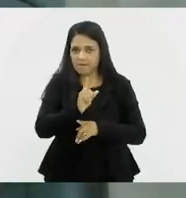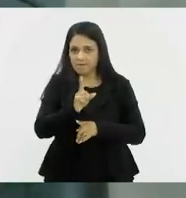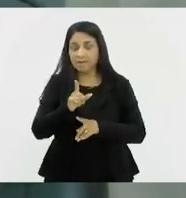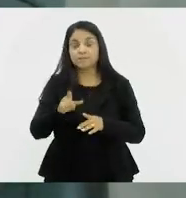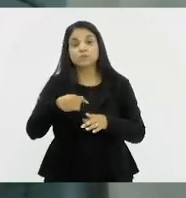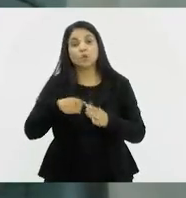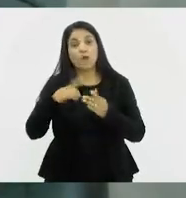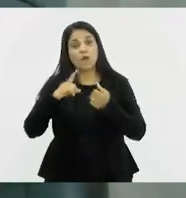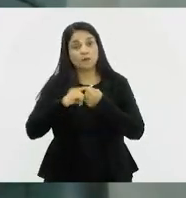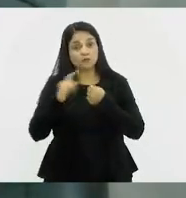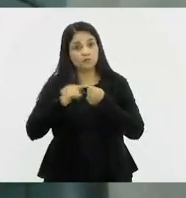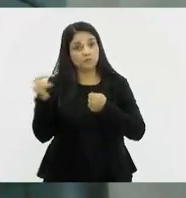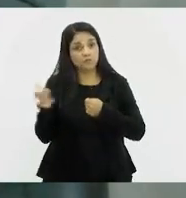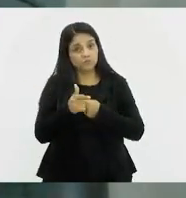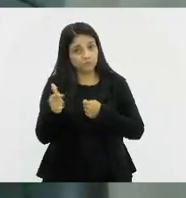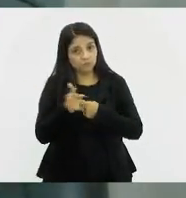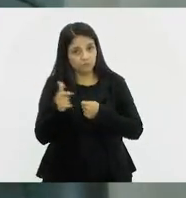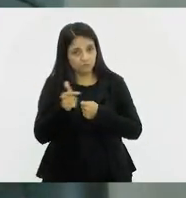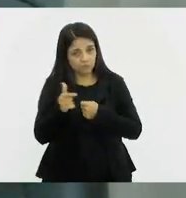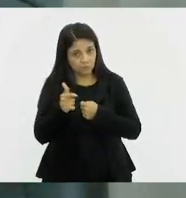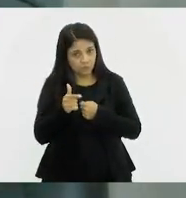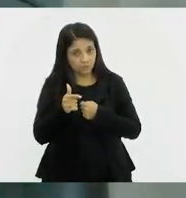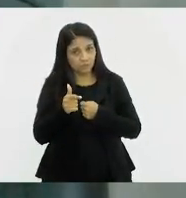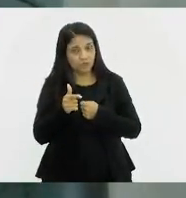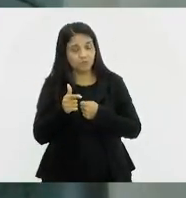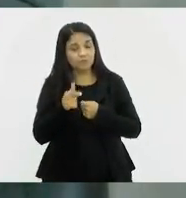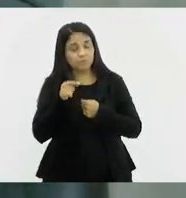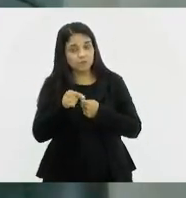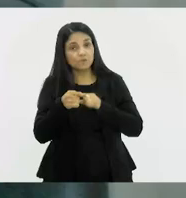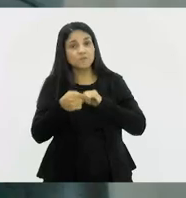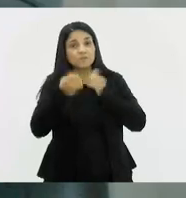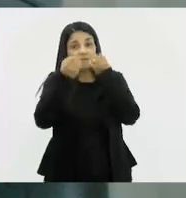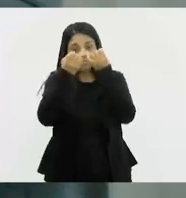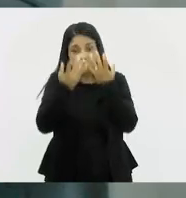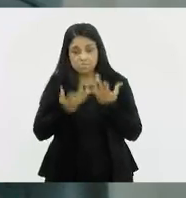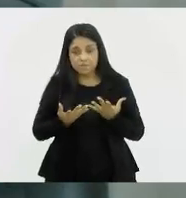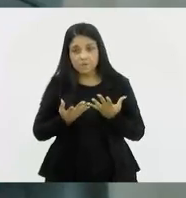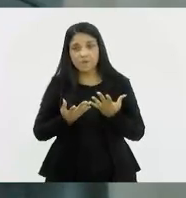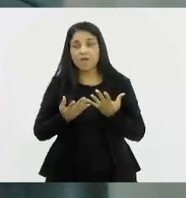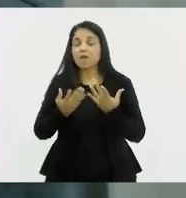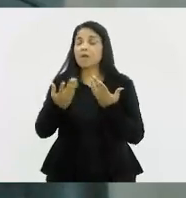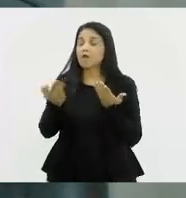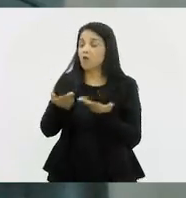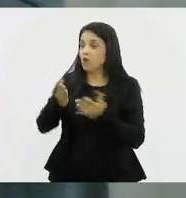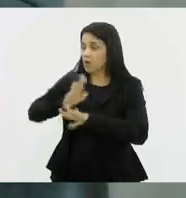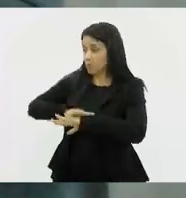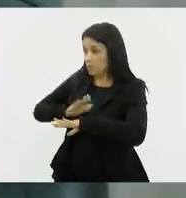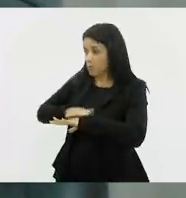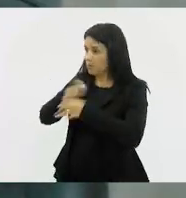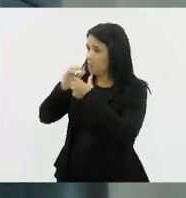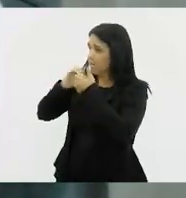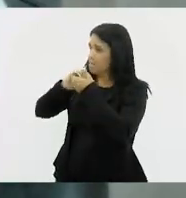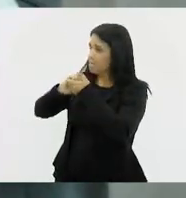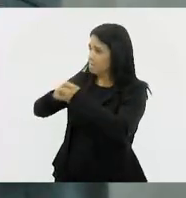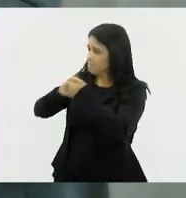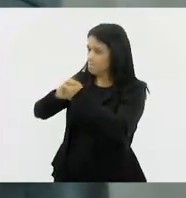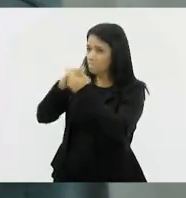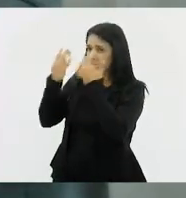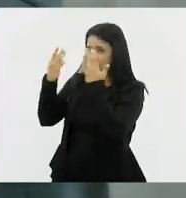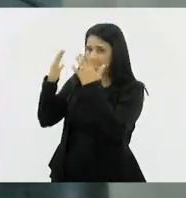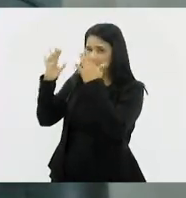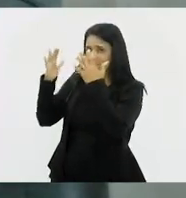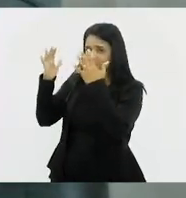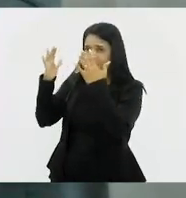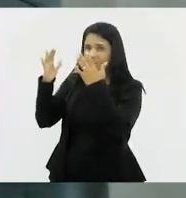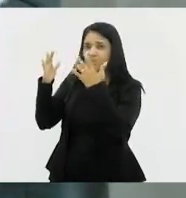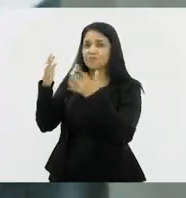vocês destaquem muito esse artigo. Quero, no momento, parabenizar o senhor, que eu ganhei hoje, né?